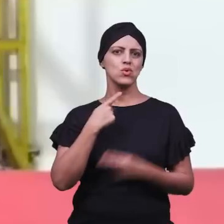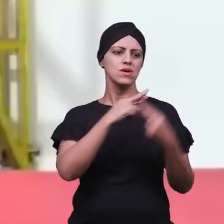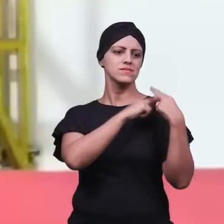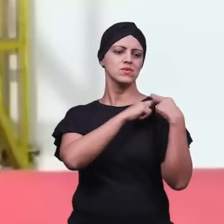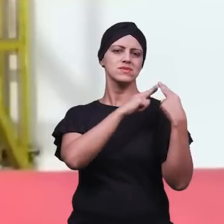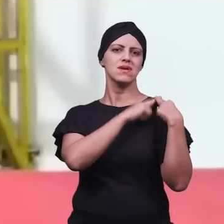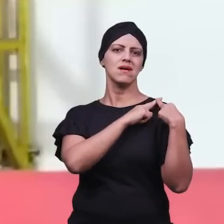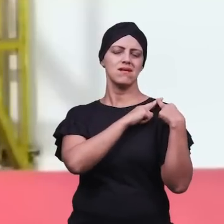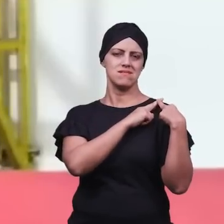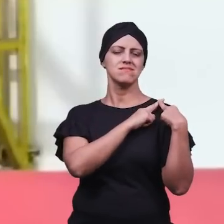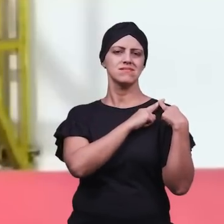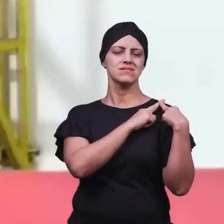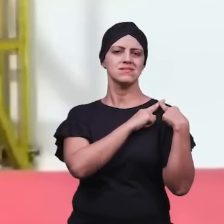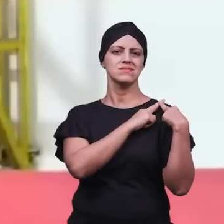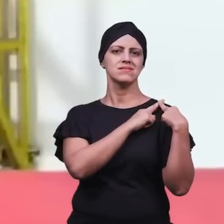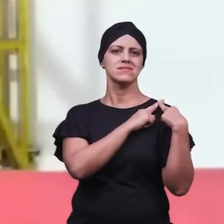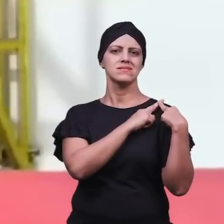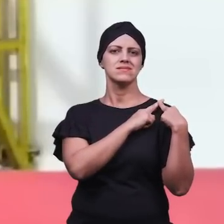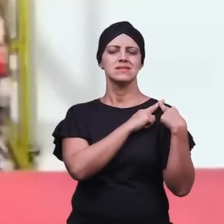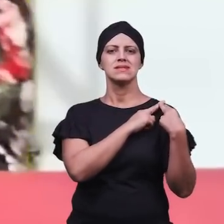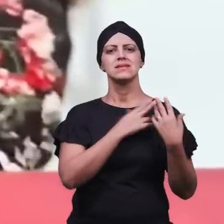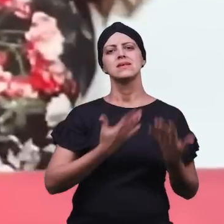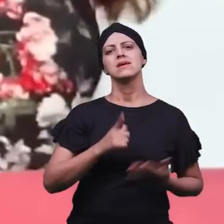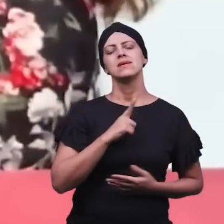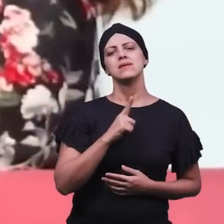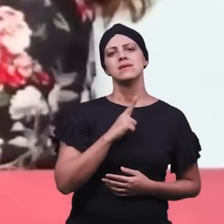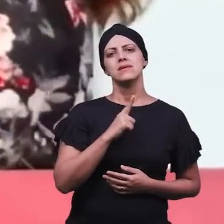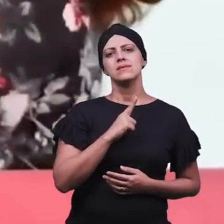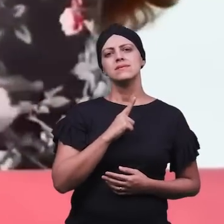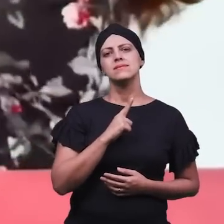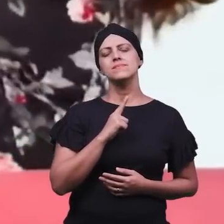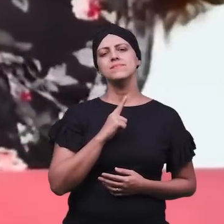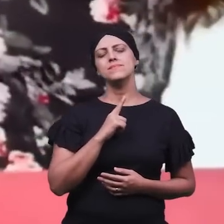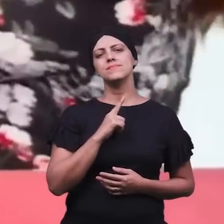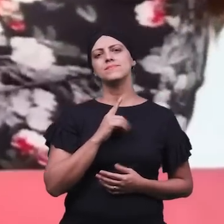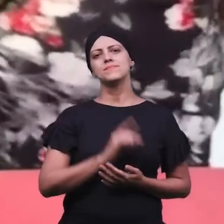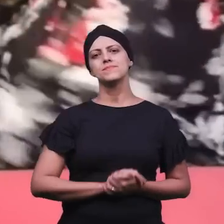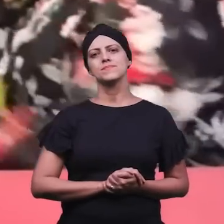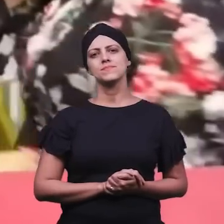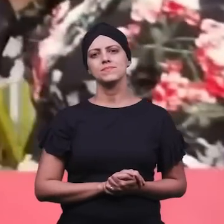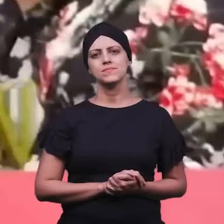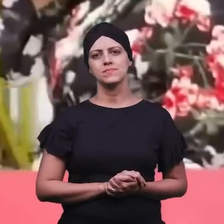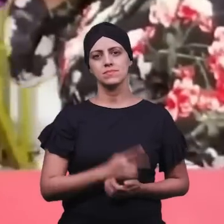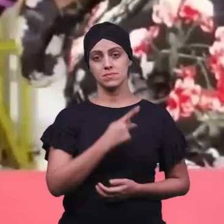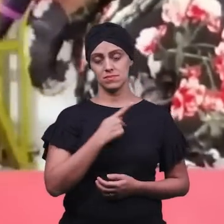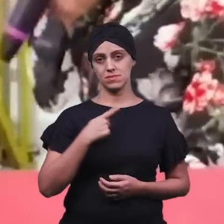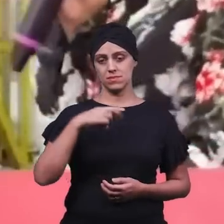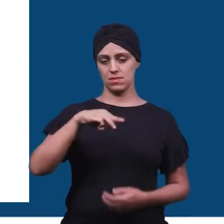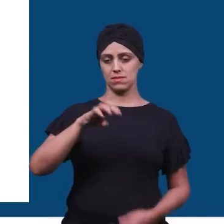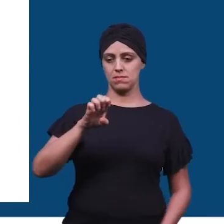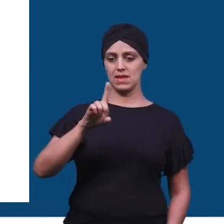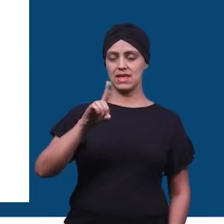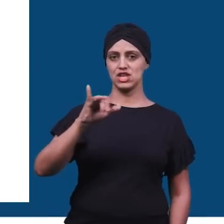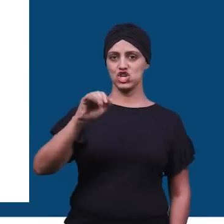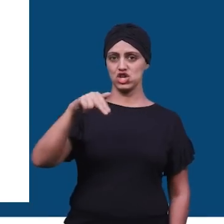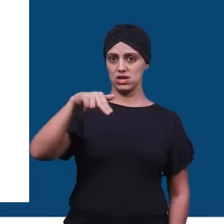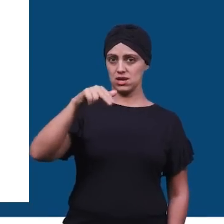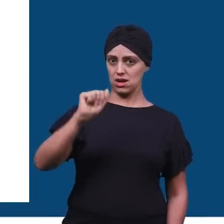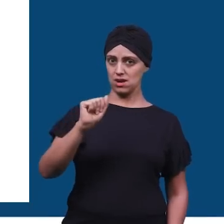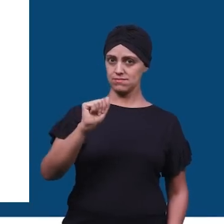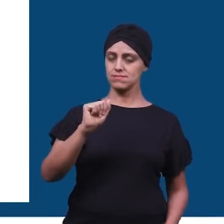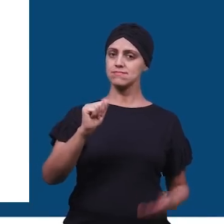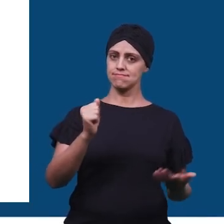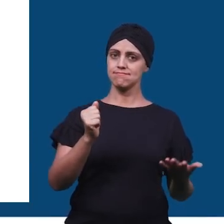pastores à frente de algumas necessidades. Então, nós temos aqui o pastor Medina, que